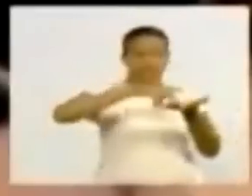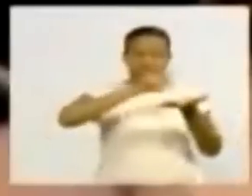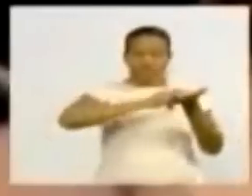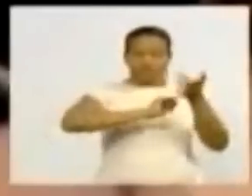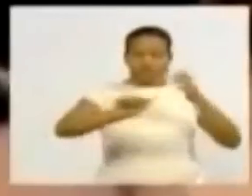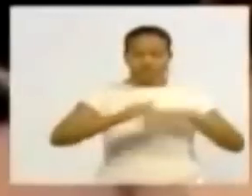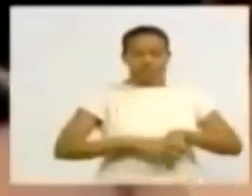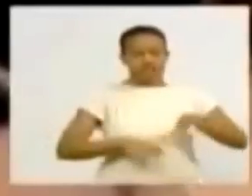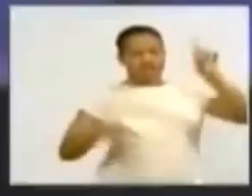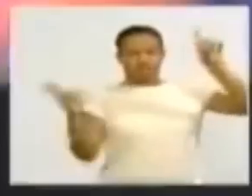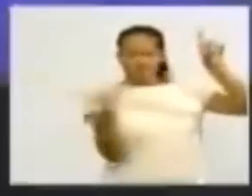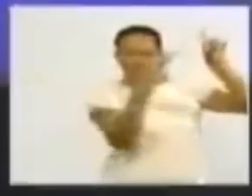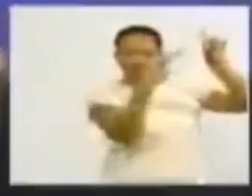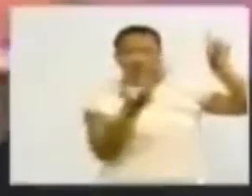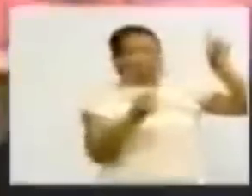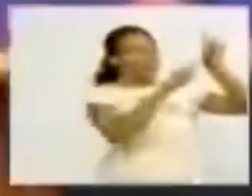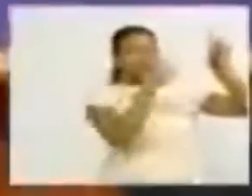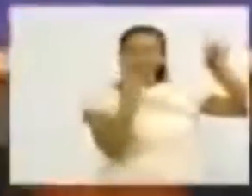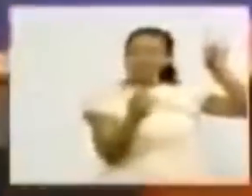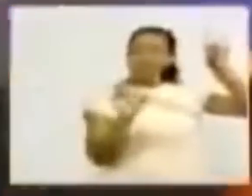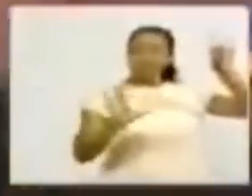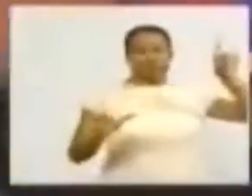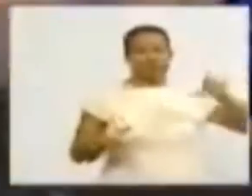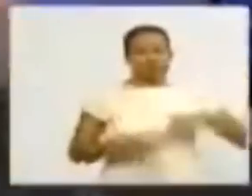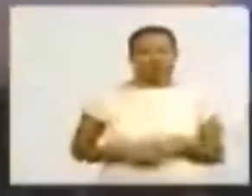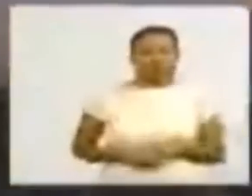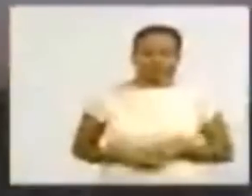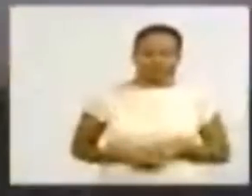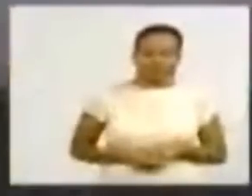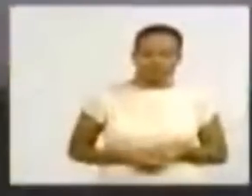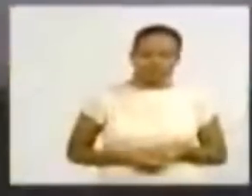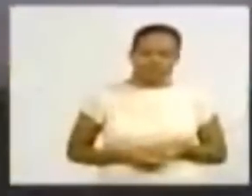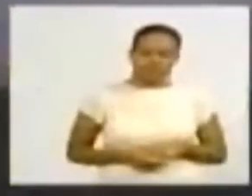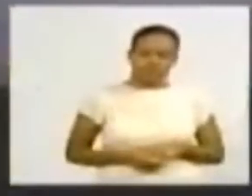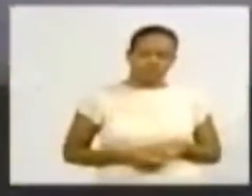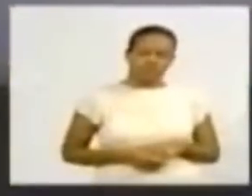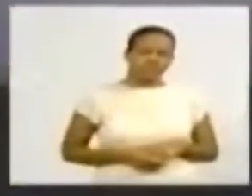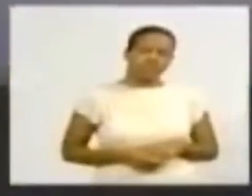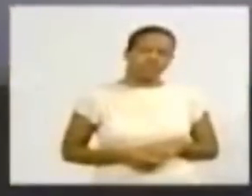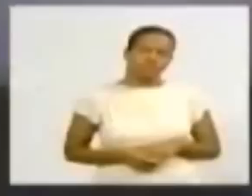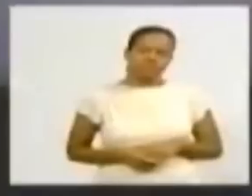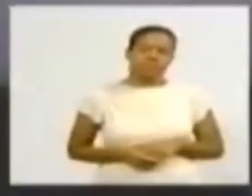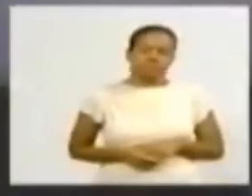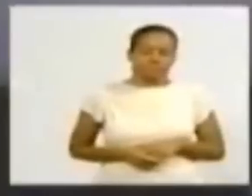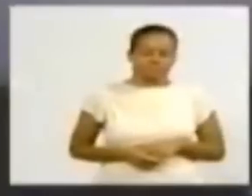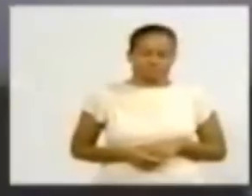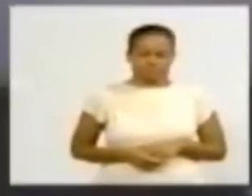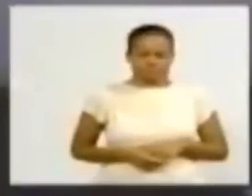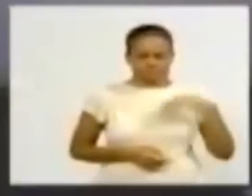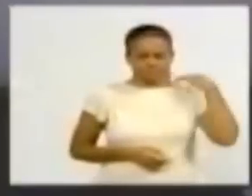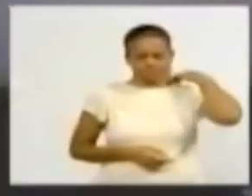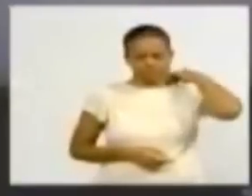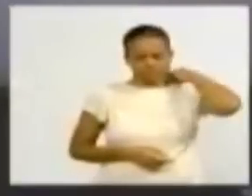eu sou um só, diminua a minha solidão. Se humanamente falando pudéssemos dizer isso.